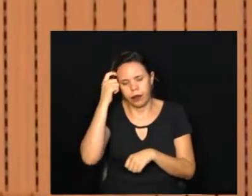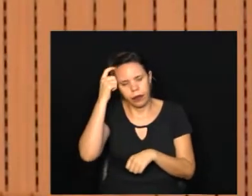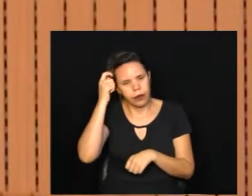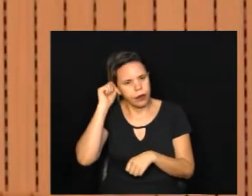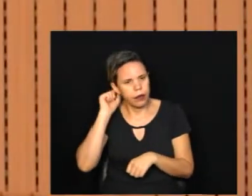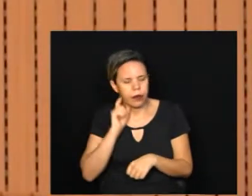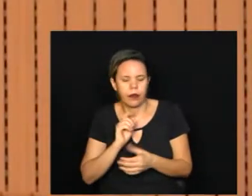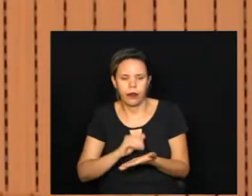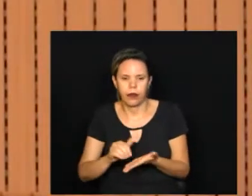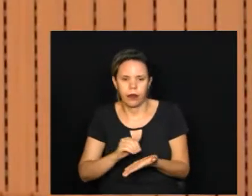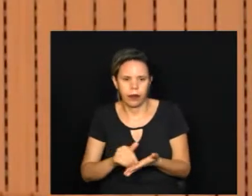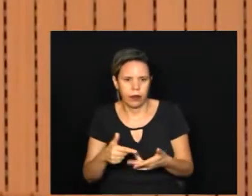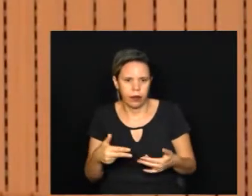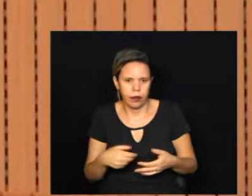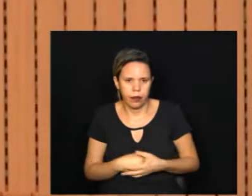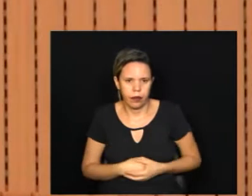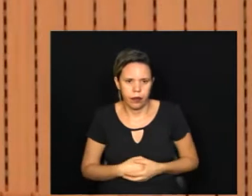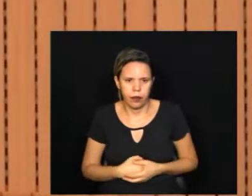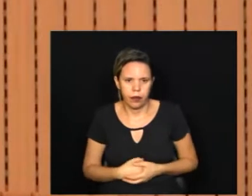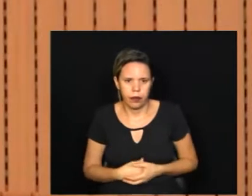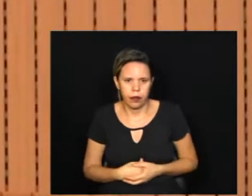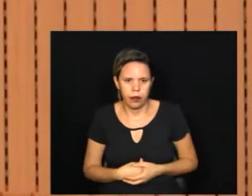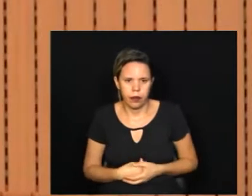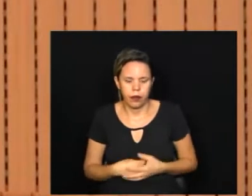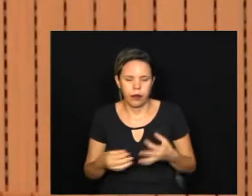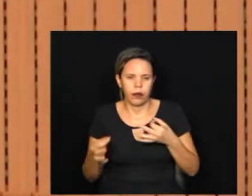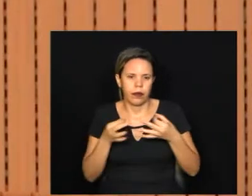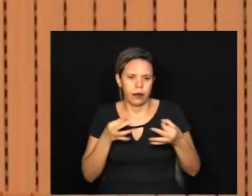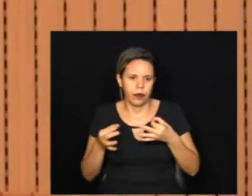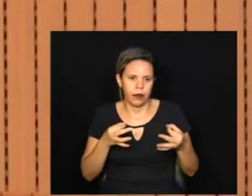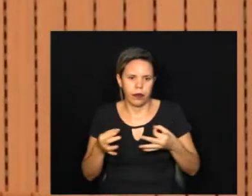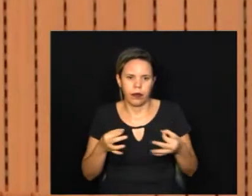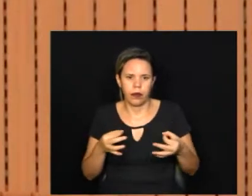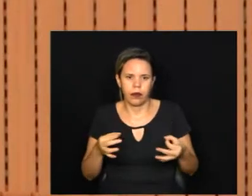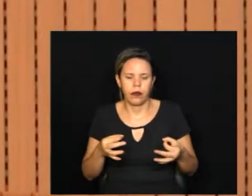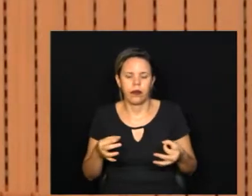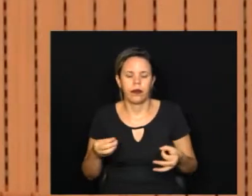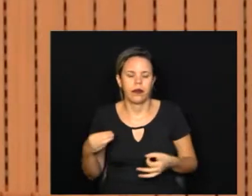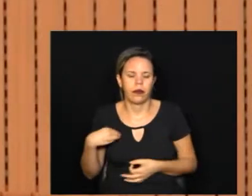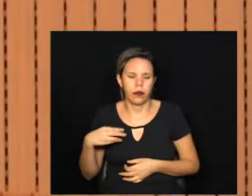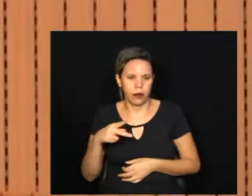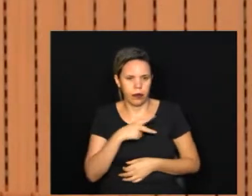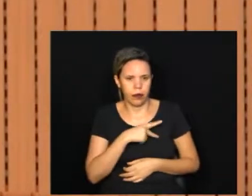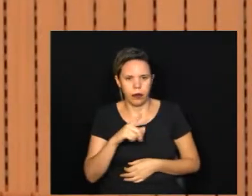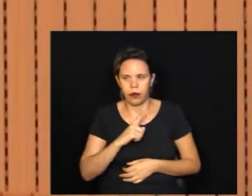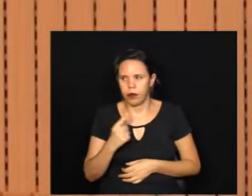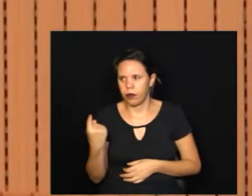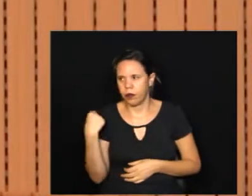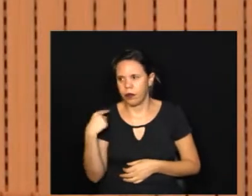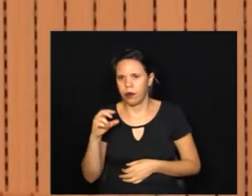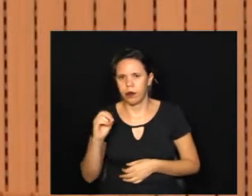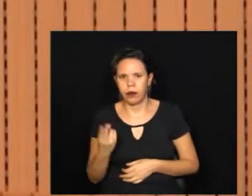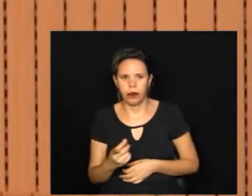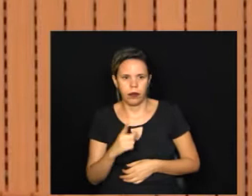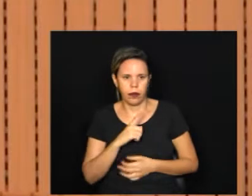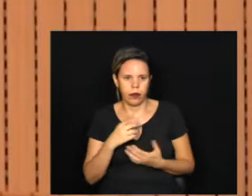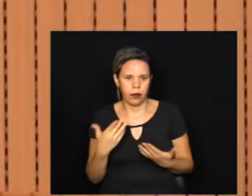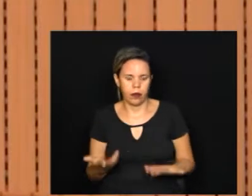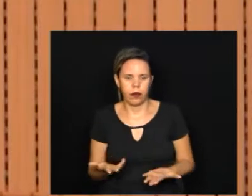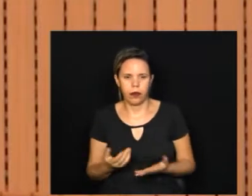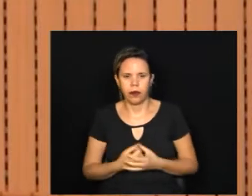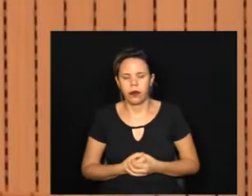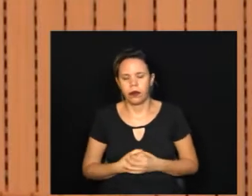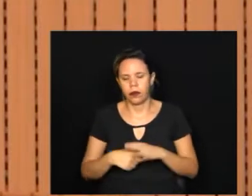as secretarias. Então, uma crítica que o Ministério Público tinha ou tem, né, com relação